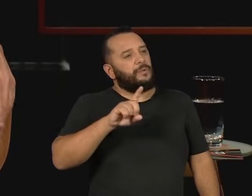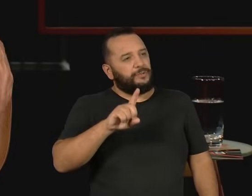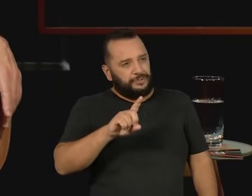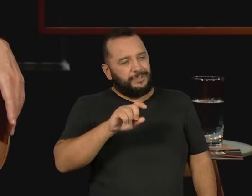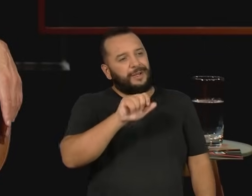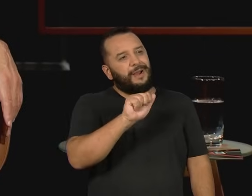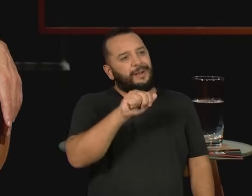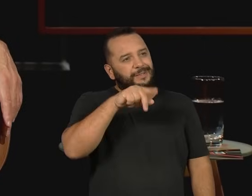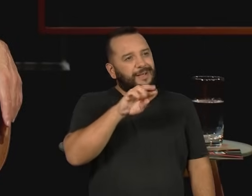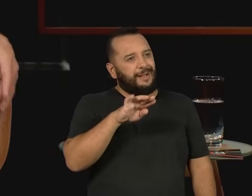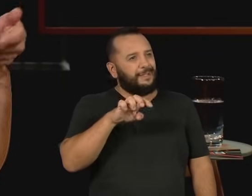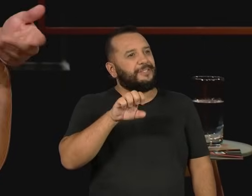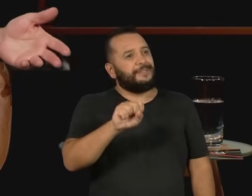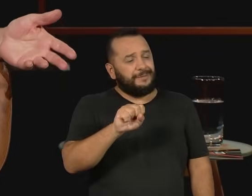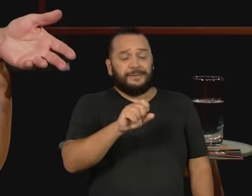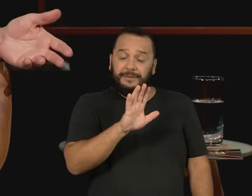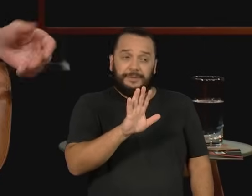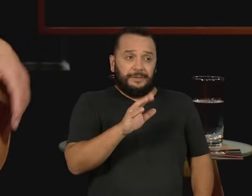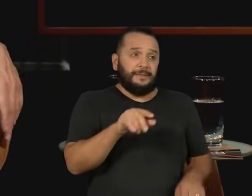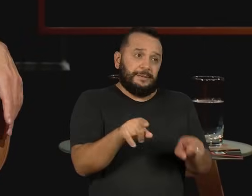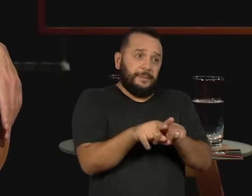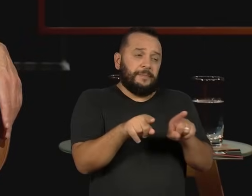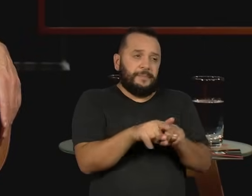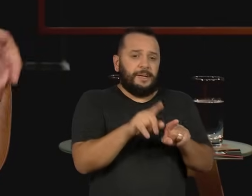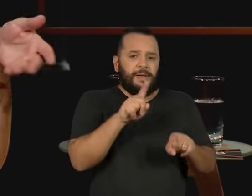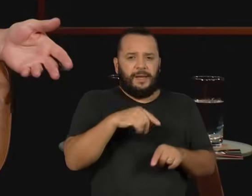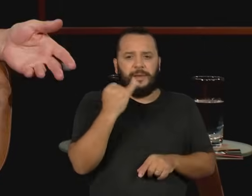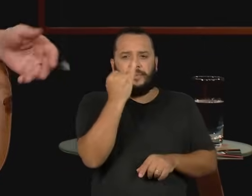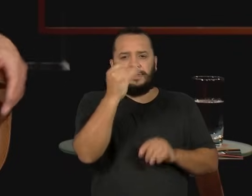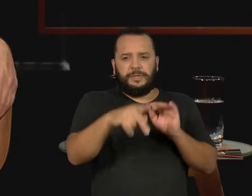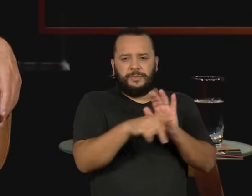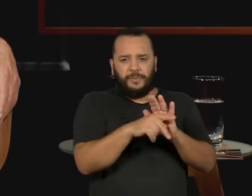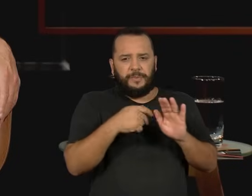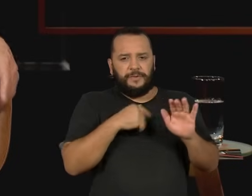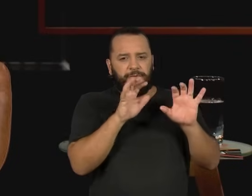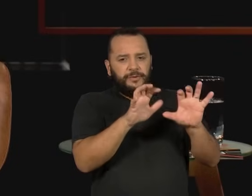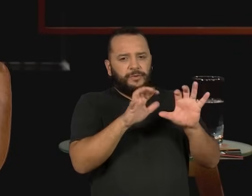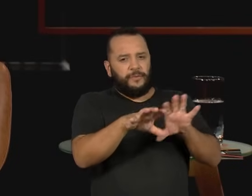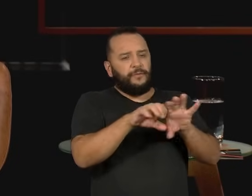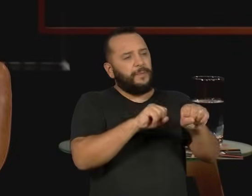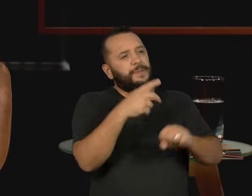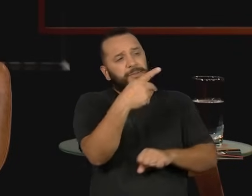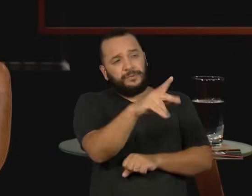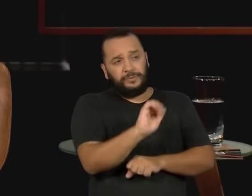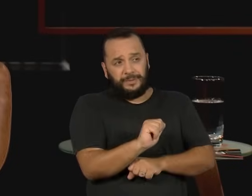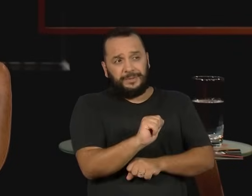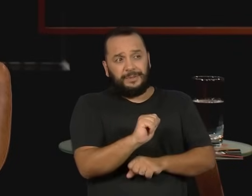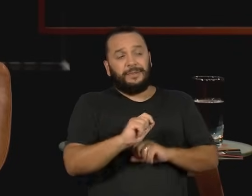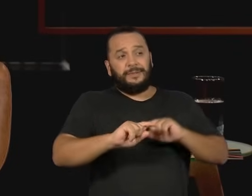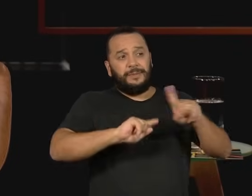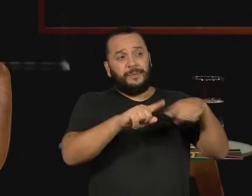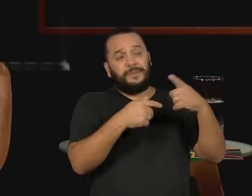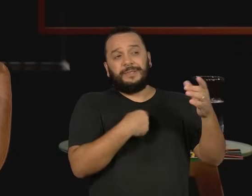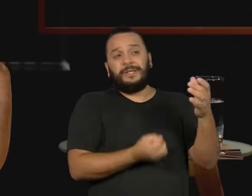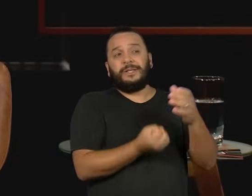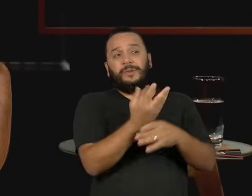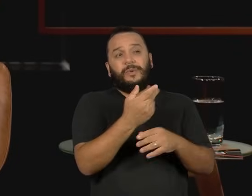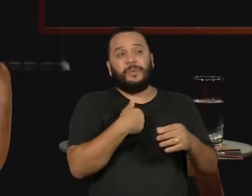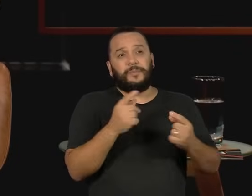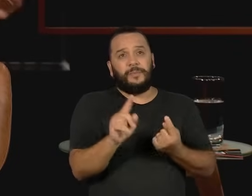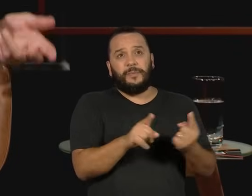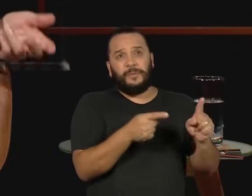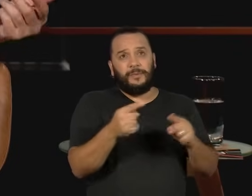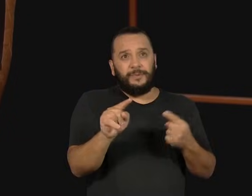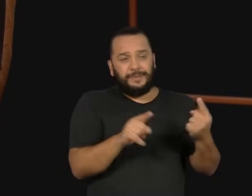Celso Martinez Corrêa, foi fundamental também na sua formação. Aliás, mais tarde você chegou a criar muitas canções